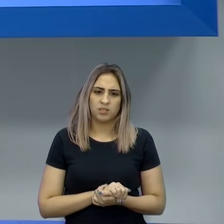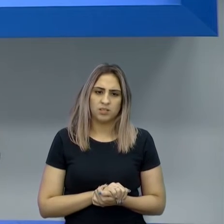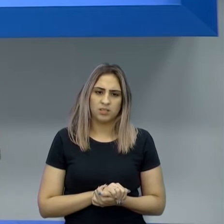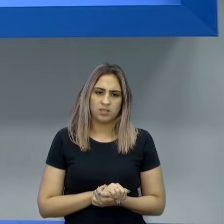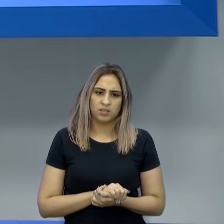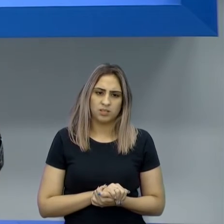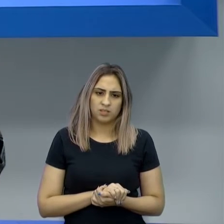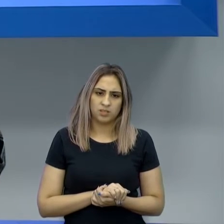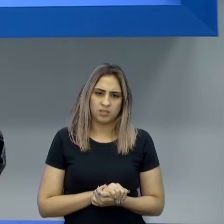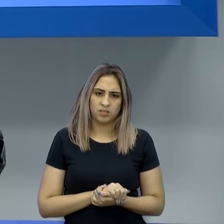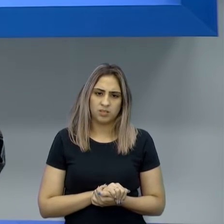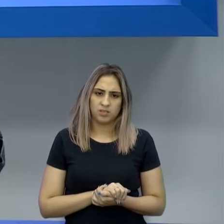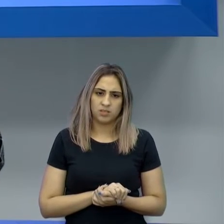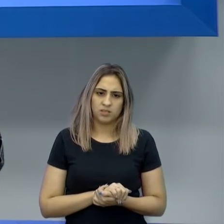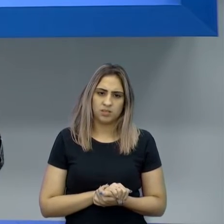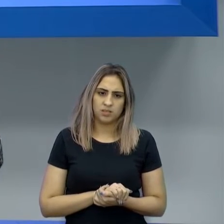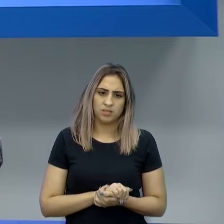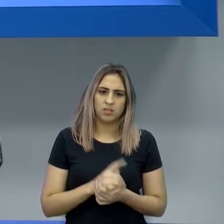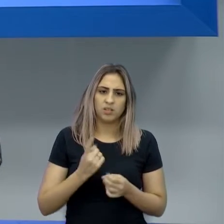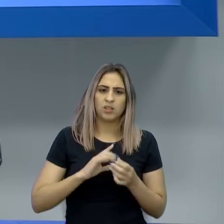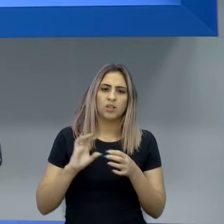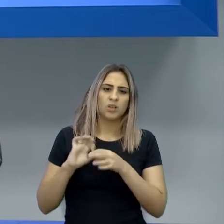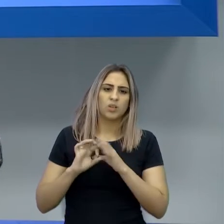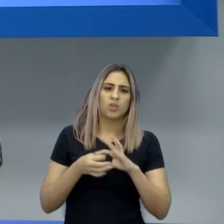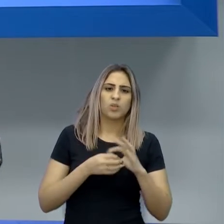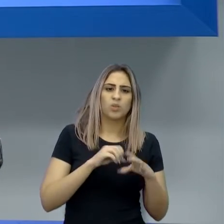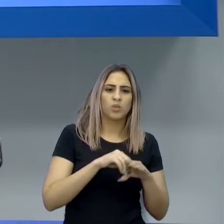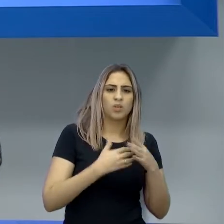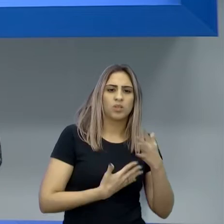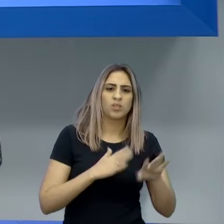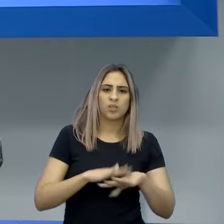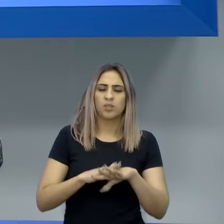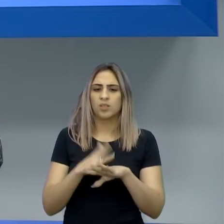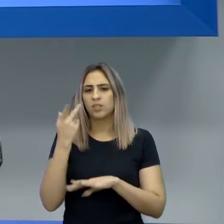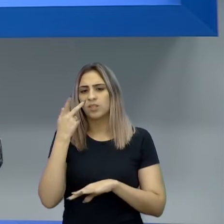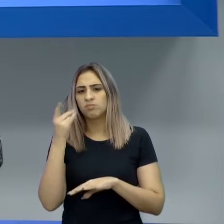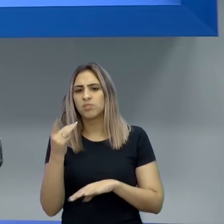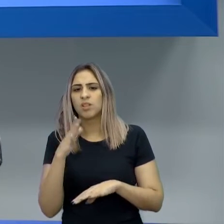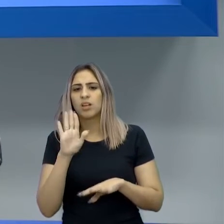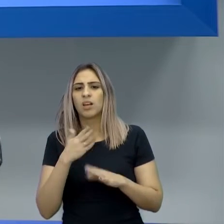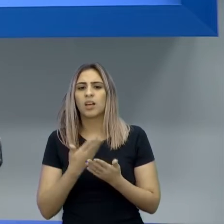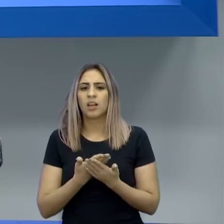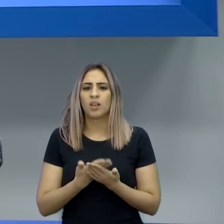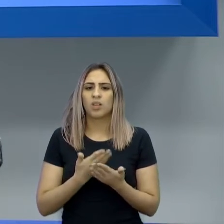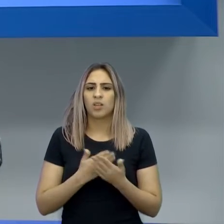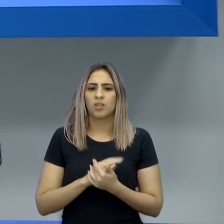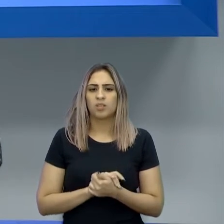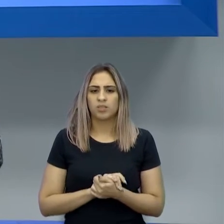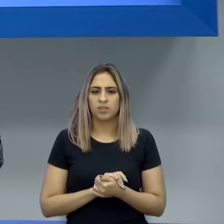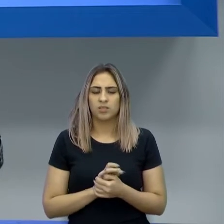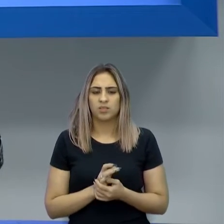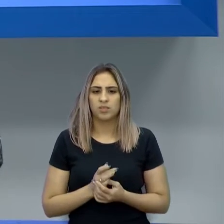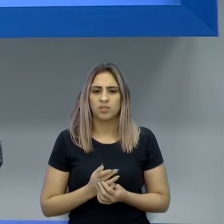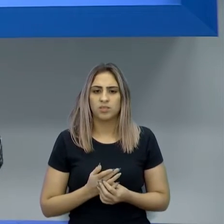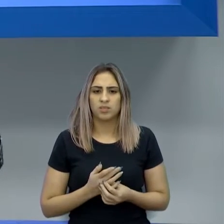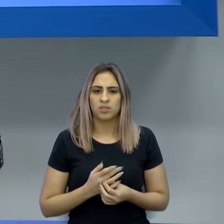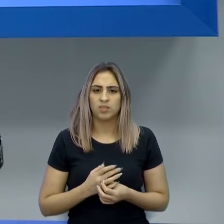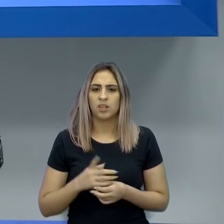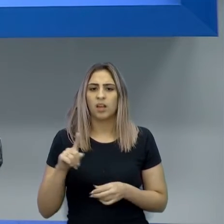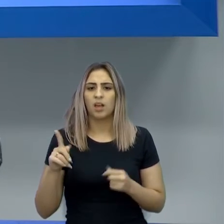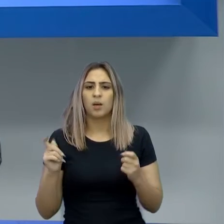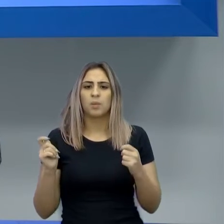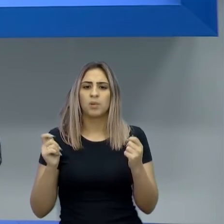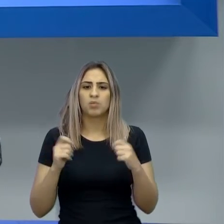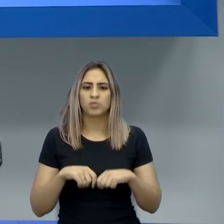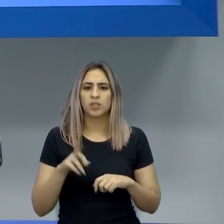seguinte, né? Então, quais foram os conteúdos que mais lhe chamaram a atenção durante aí, as aulas, né? A preparação das aulas? Ela falou que foi a possibilidade